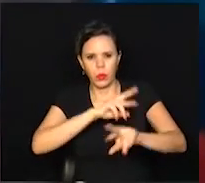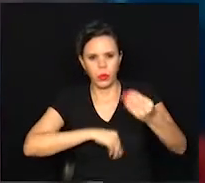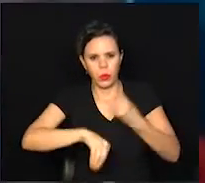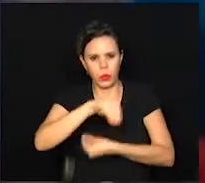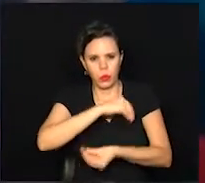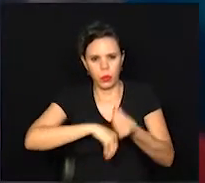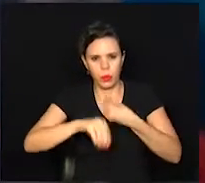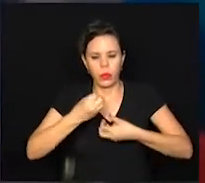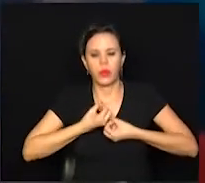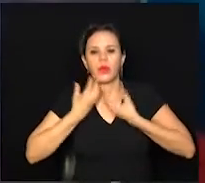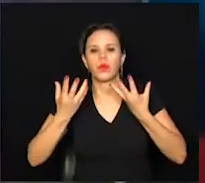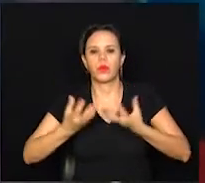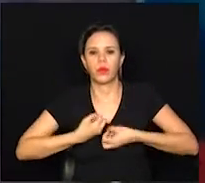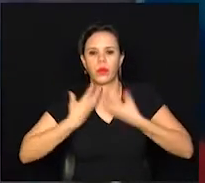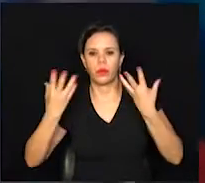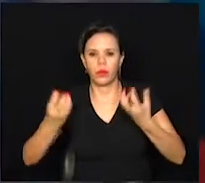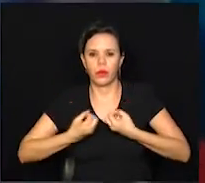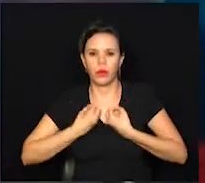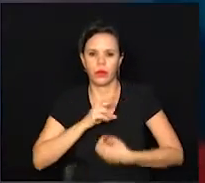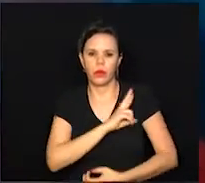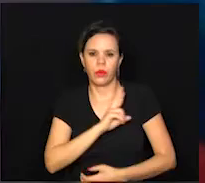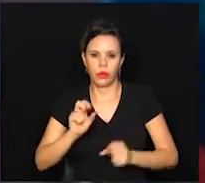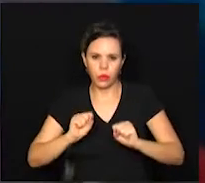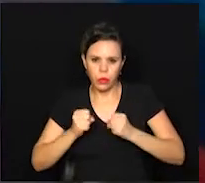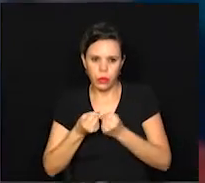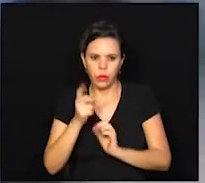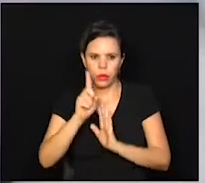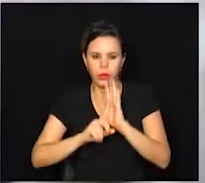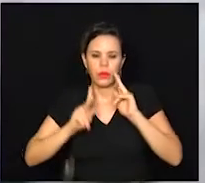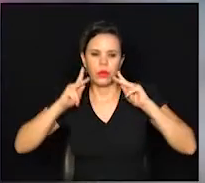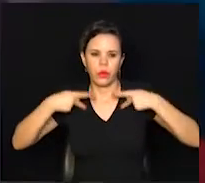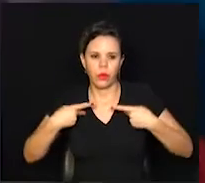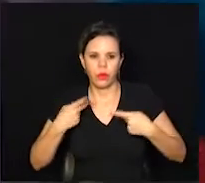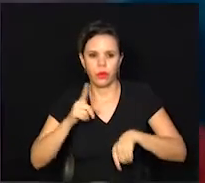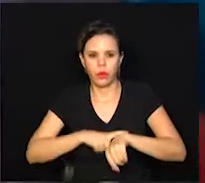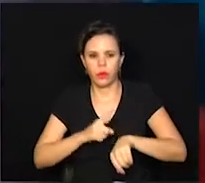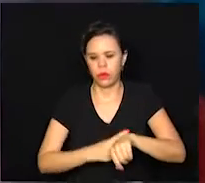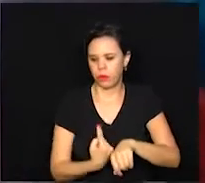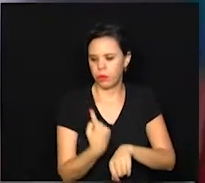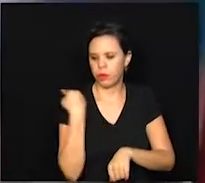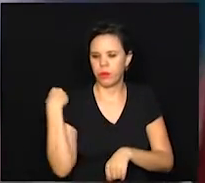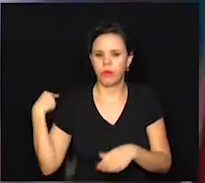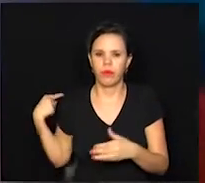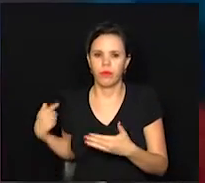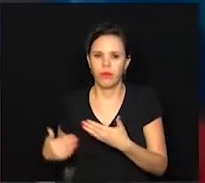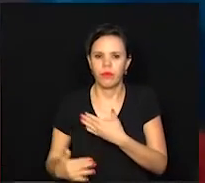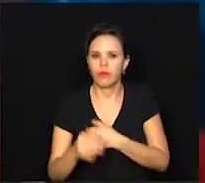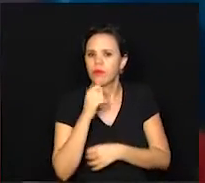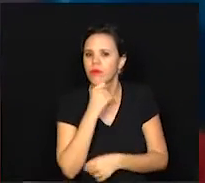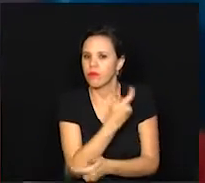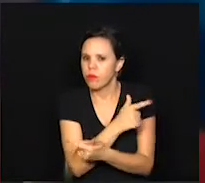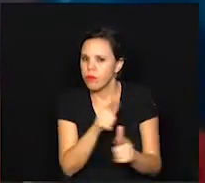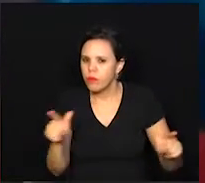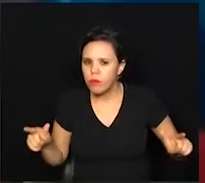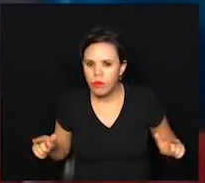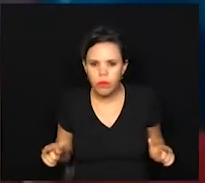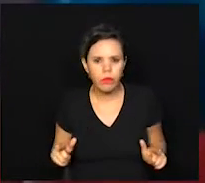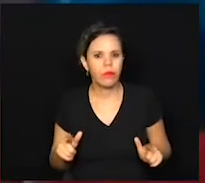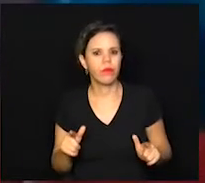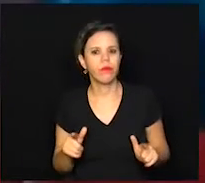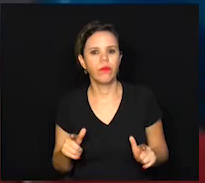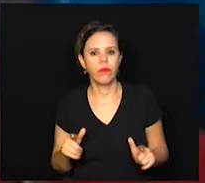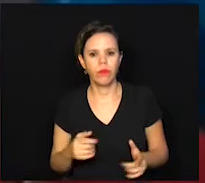expressão muito plural da defesa dos direitos humanos. E naquele momento, que nós ainda não tínhamos, né,